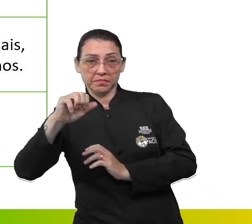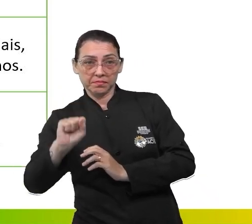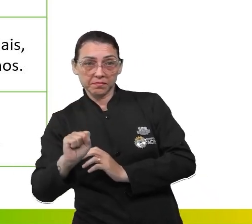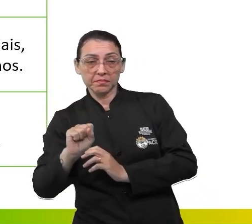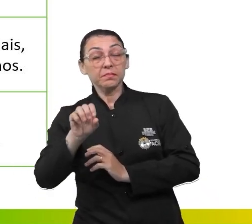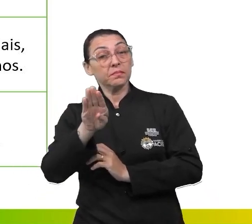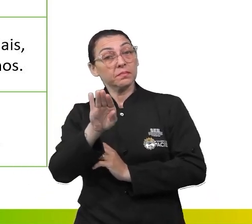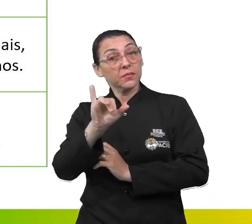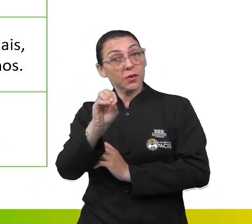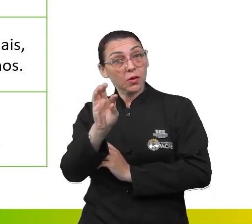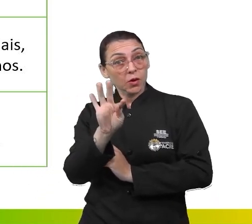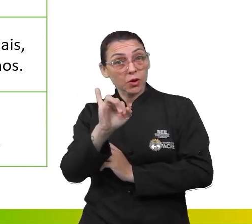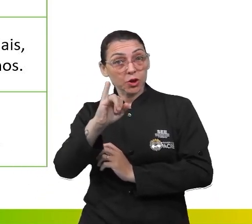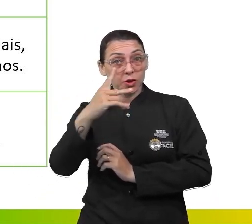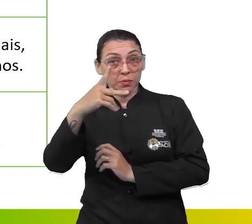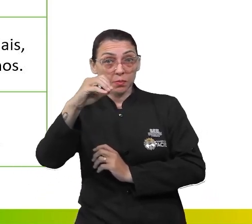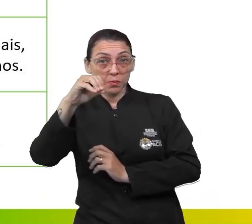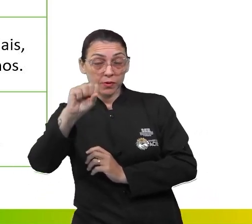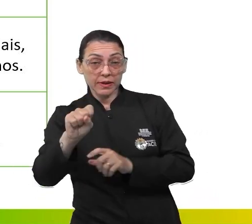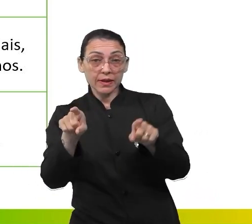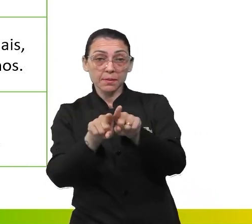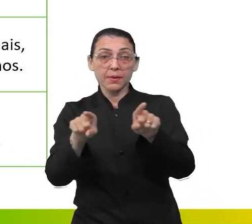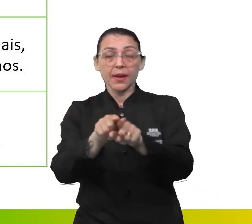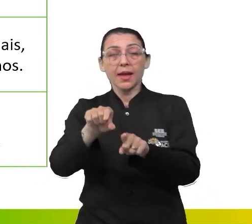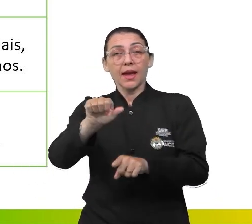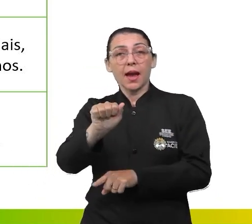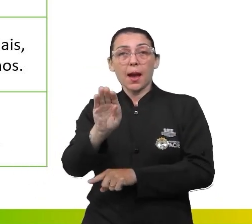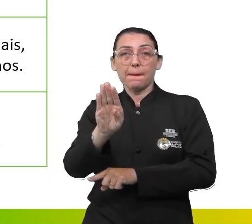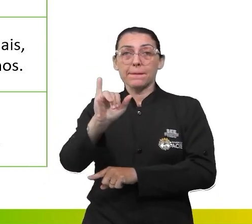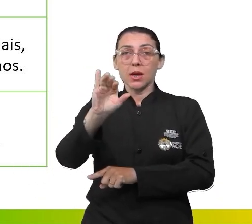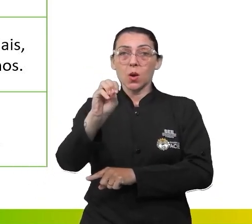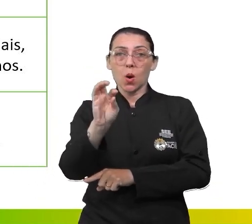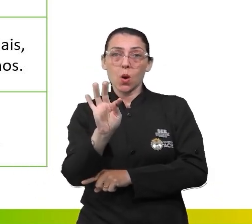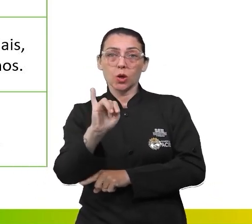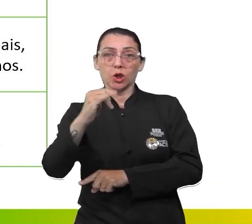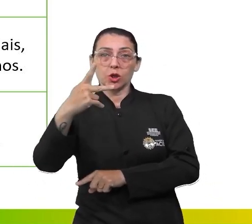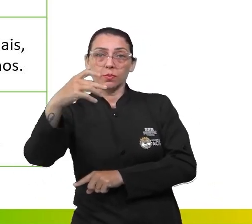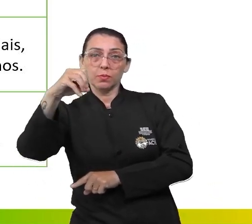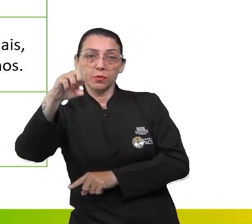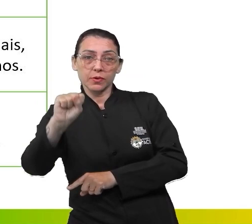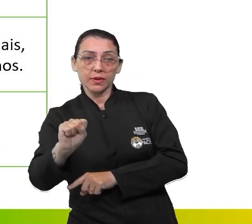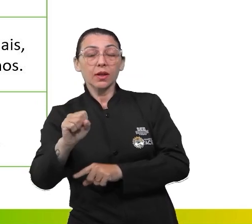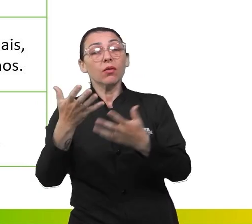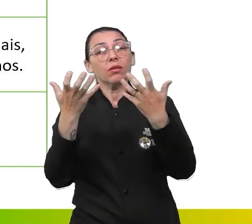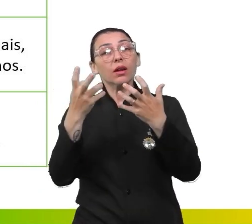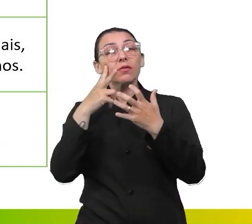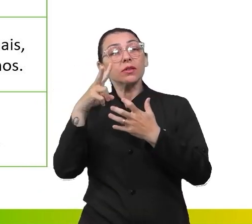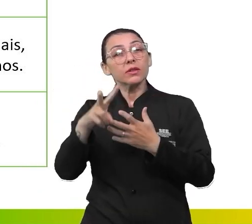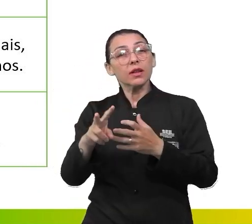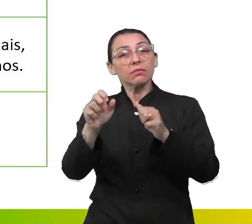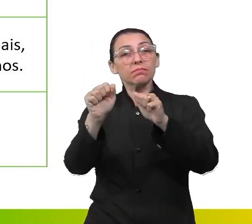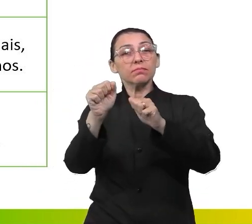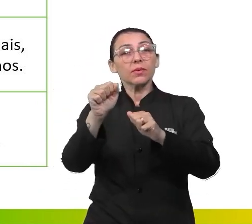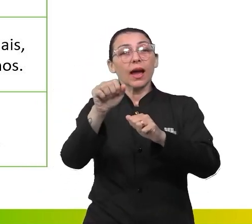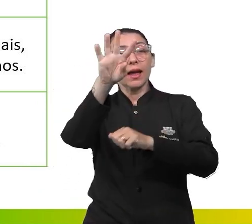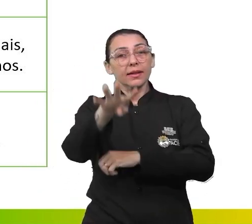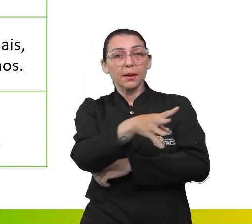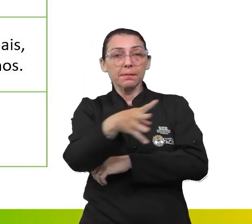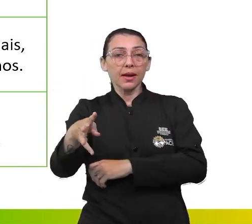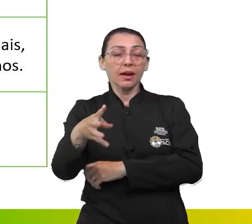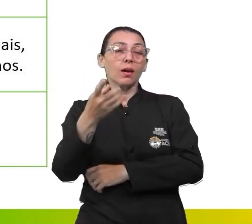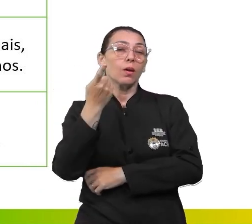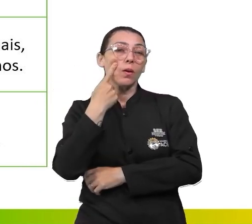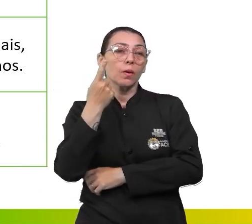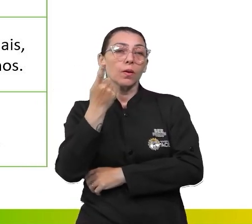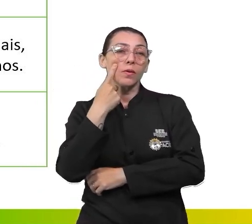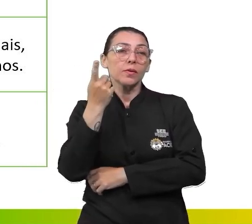e abióticos. Para entender melhor esses aspectos, eu quero que vocês observem aí junto comigo o quadro. Olha que